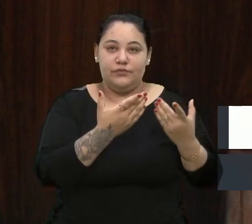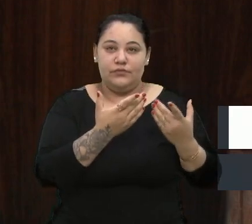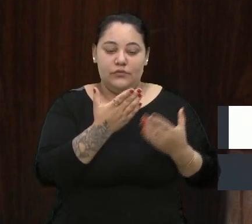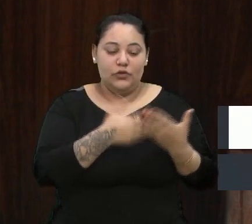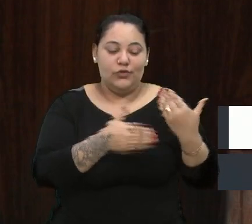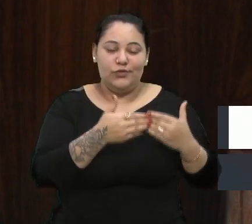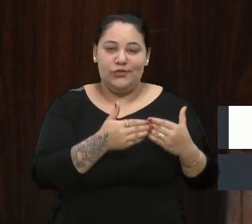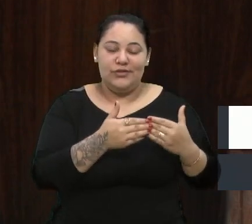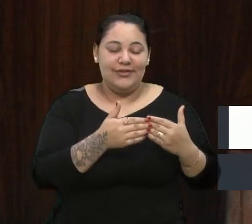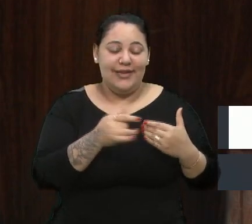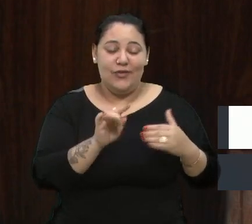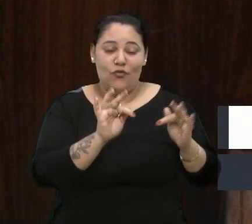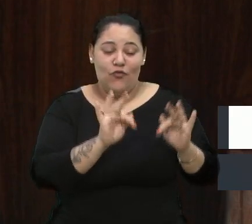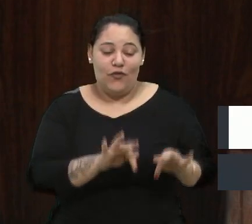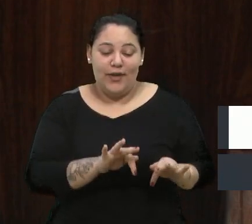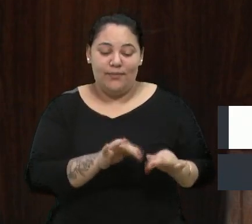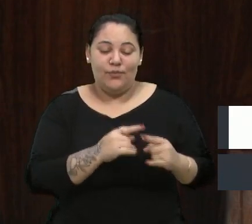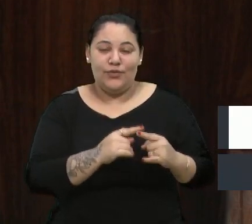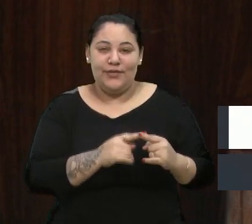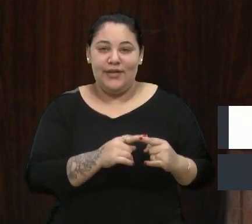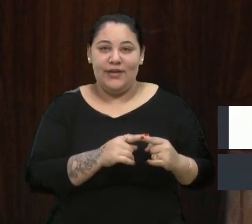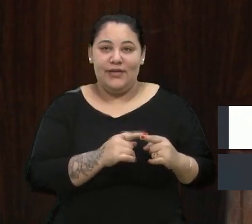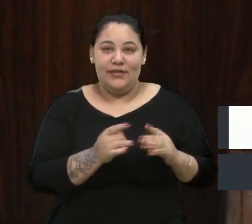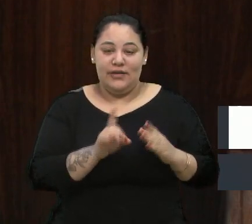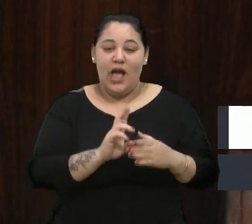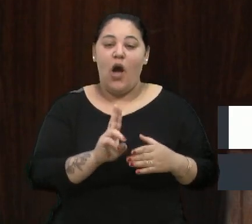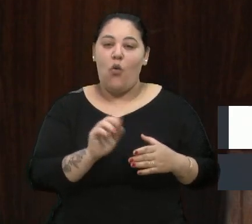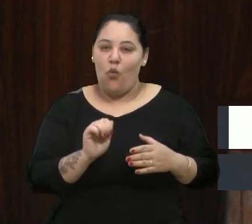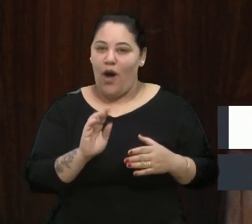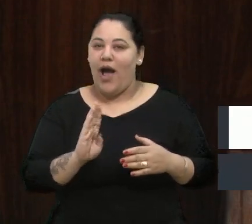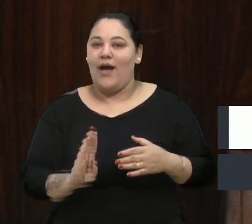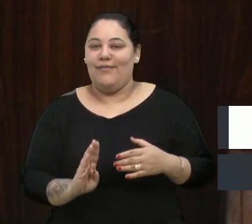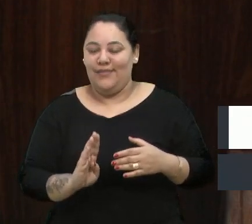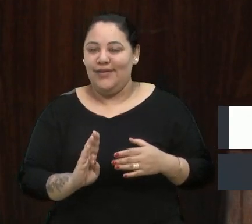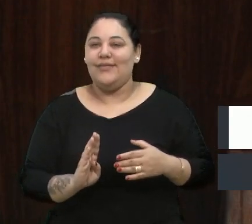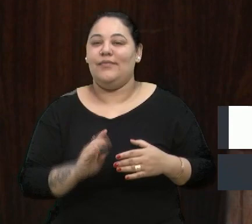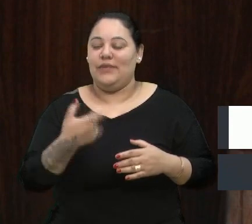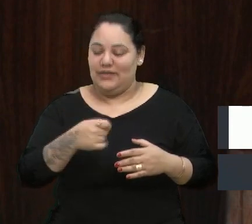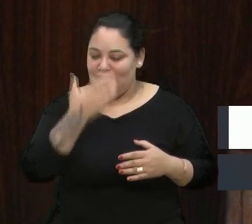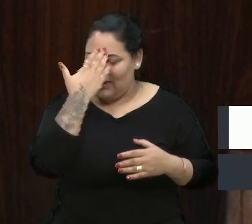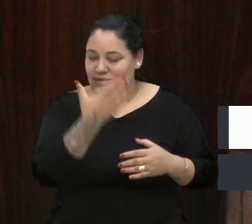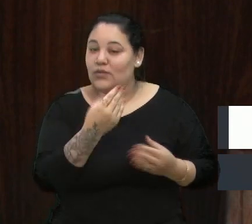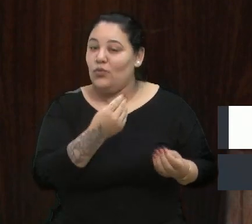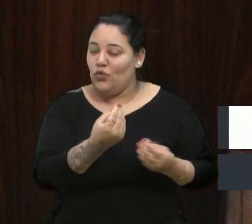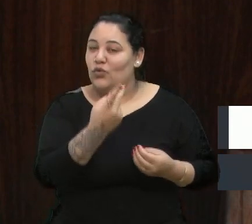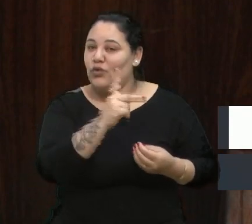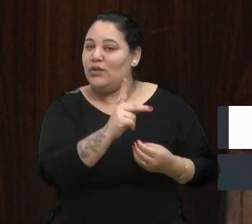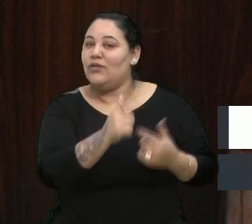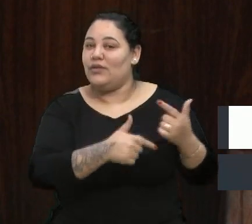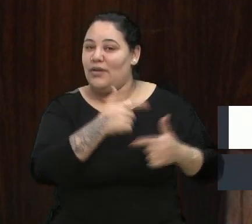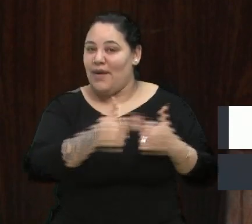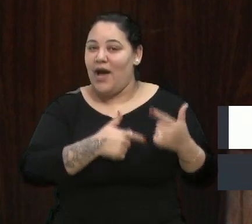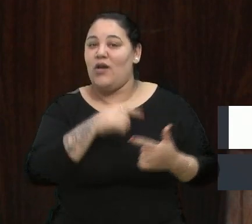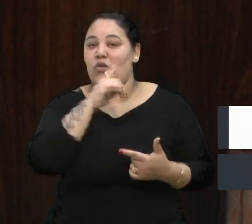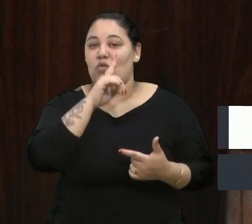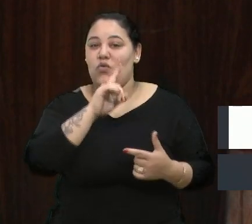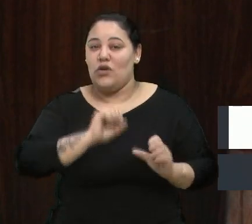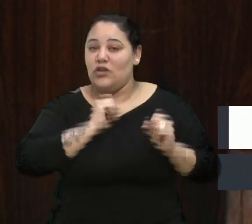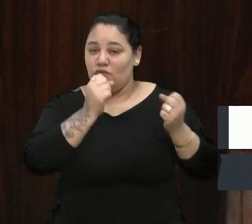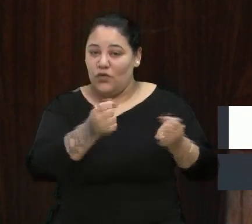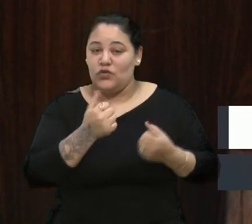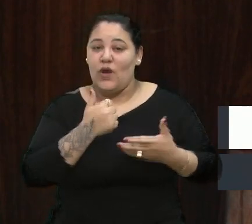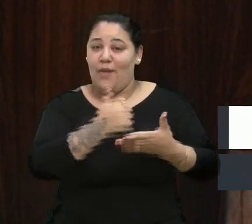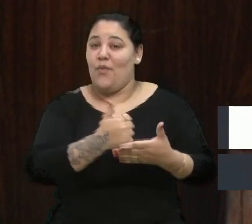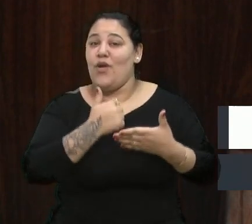Então, assim, a UAB me deve muito pelo seu belíssimo trabalho que fez em defesa das